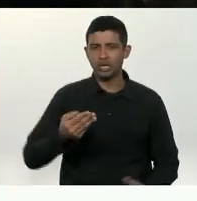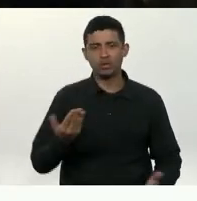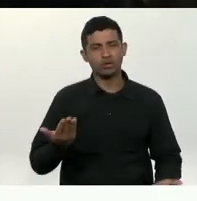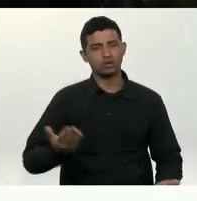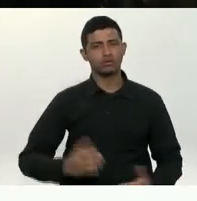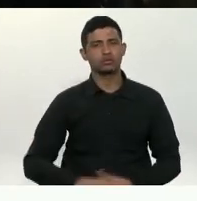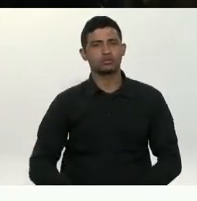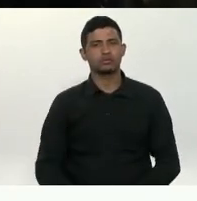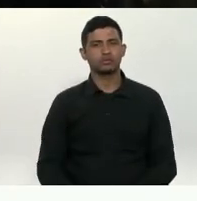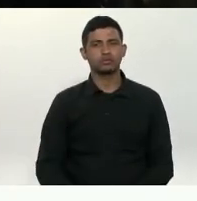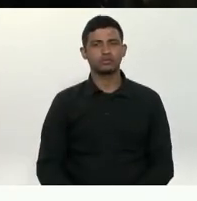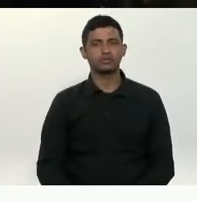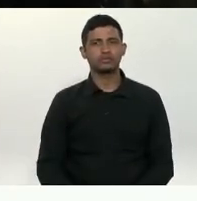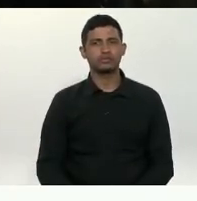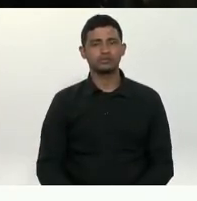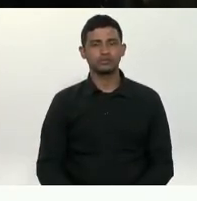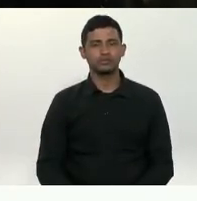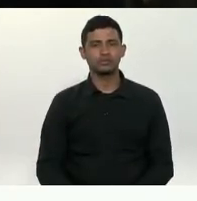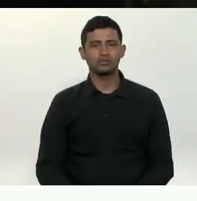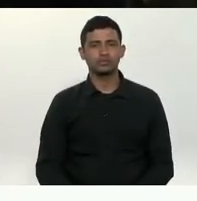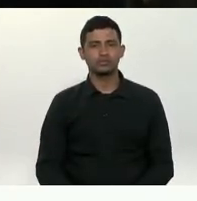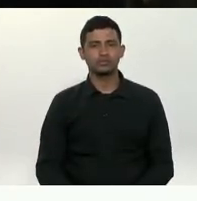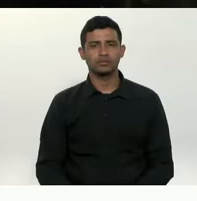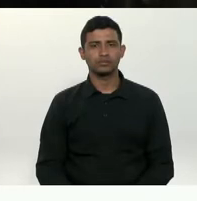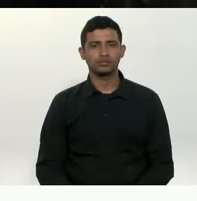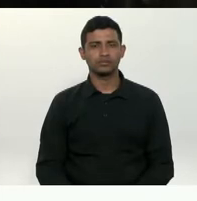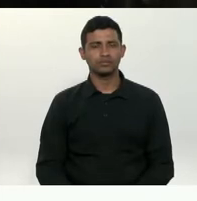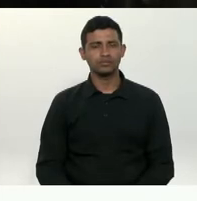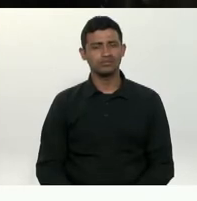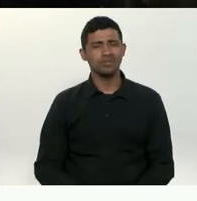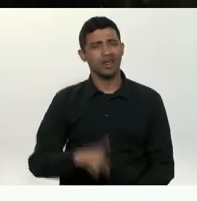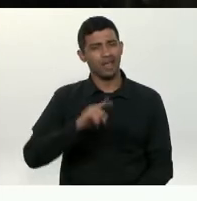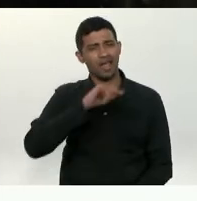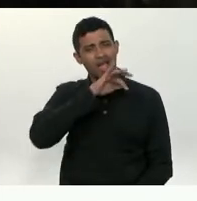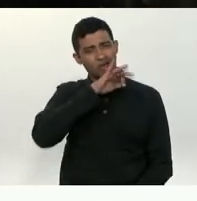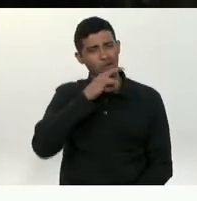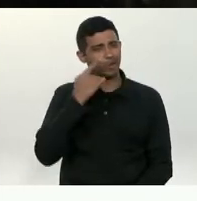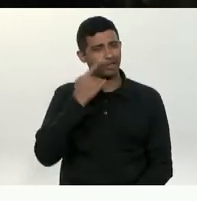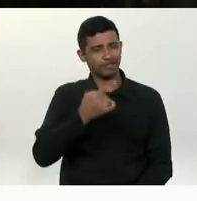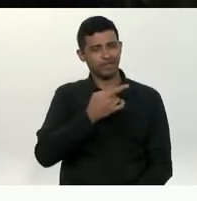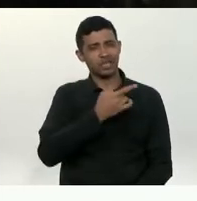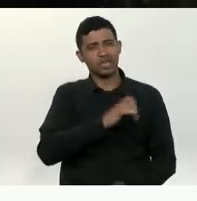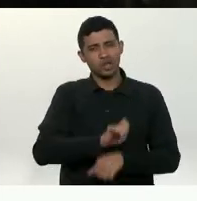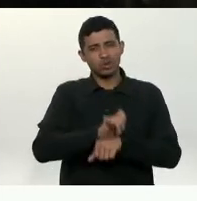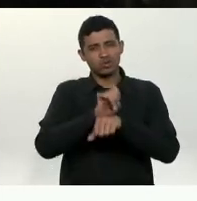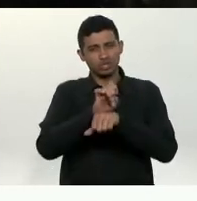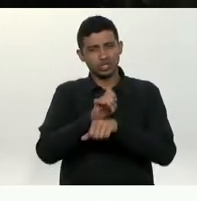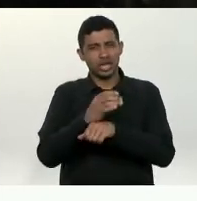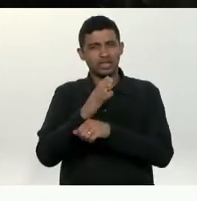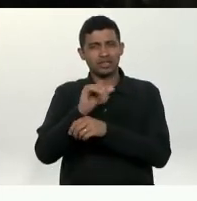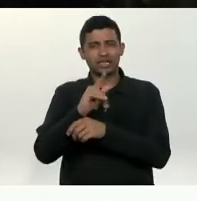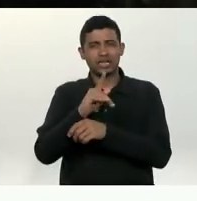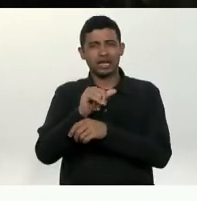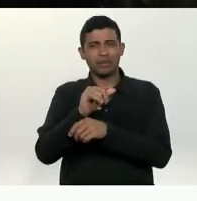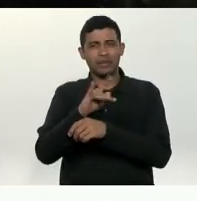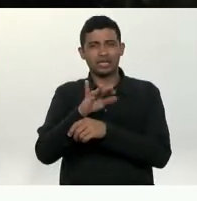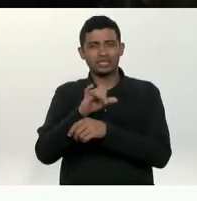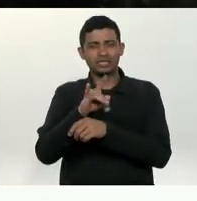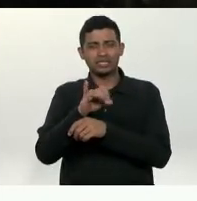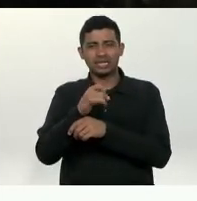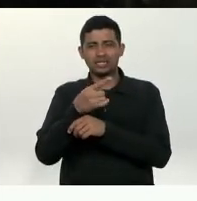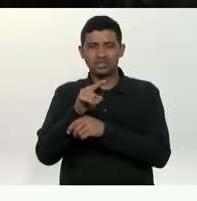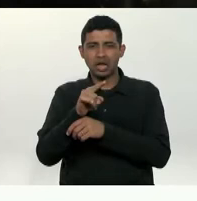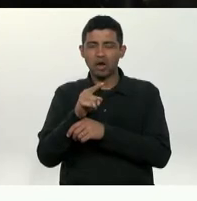gestão, nem do atual governador, tenho certeza disso. Mas não é ruim o Estado podendo ter uma captação de recursos agora, de recurso